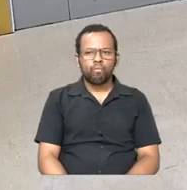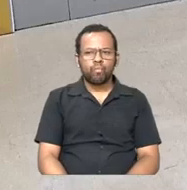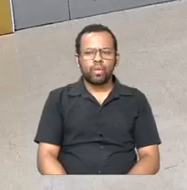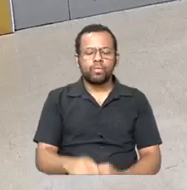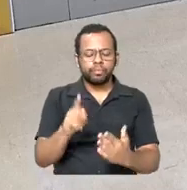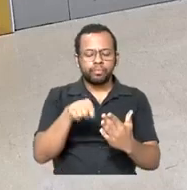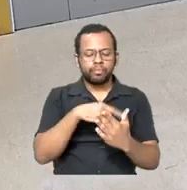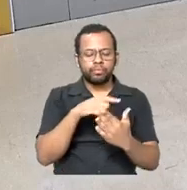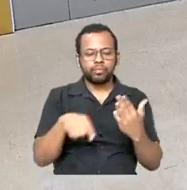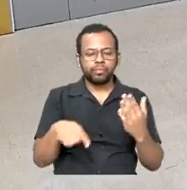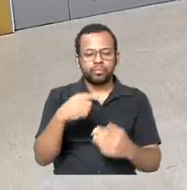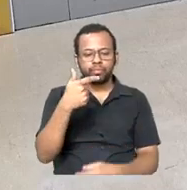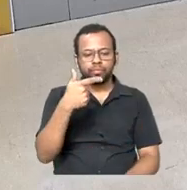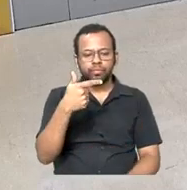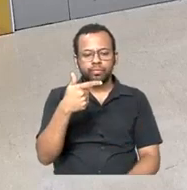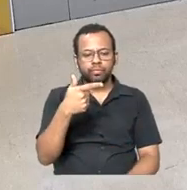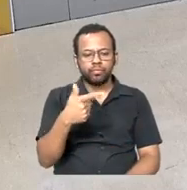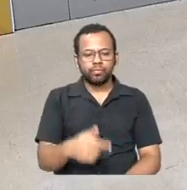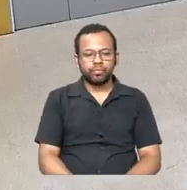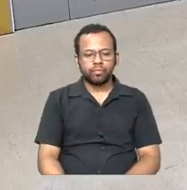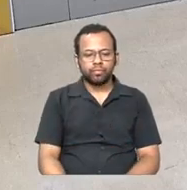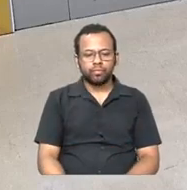2 2